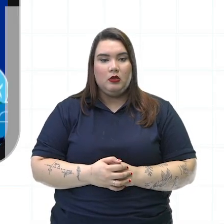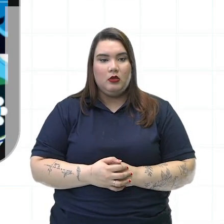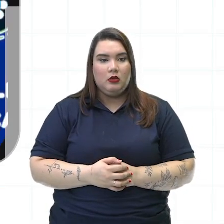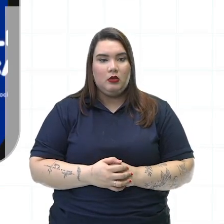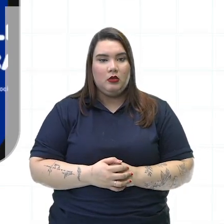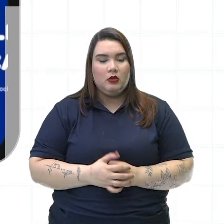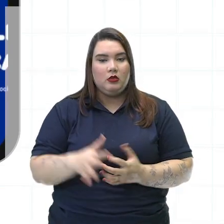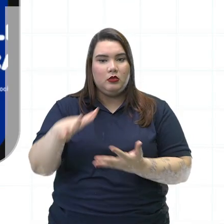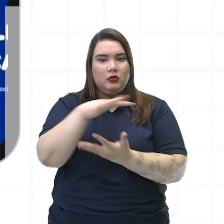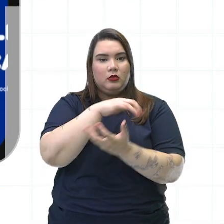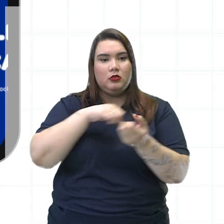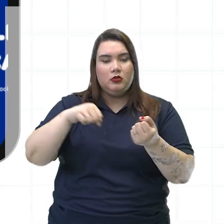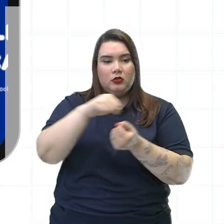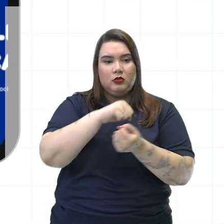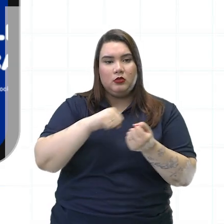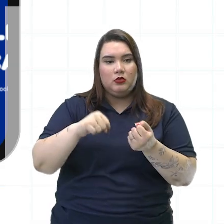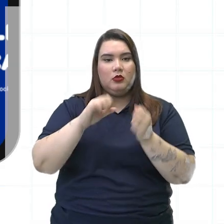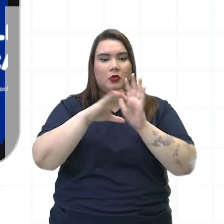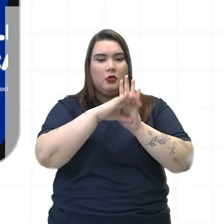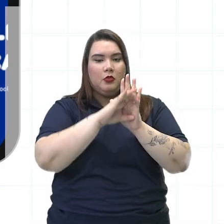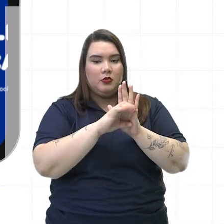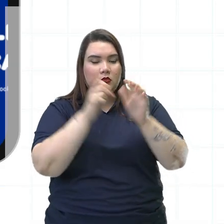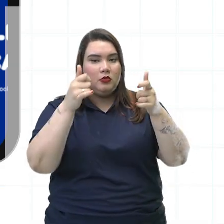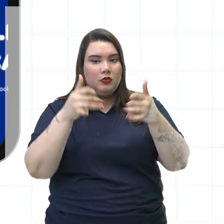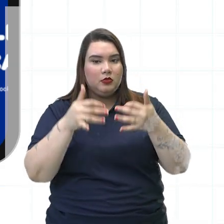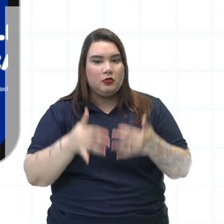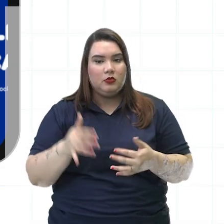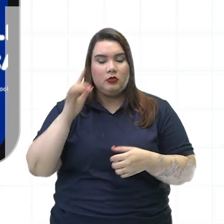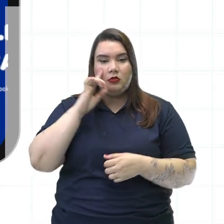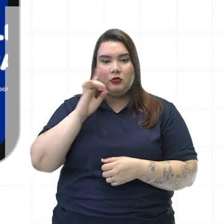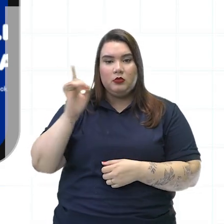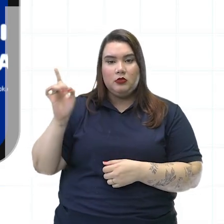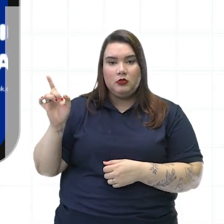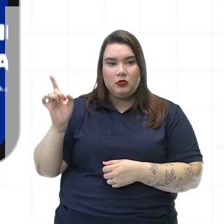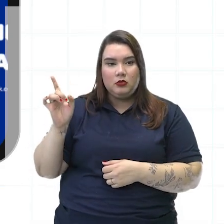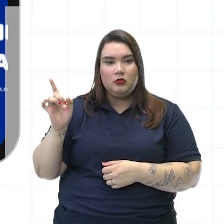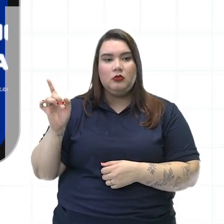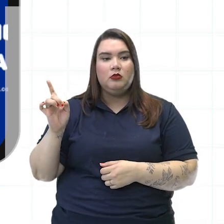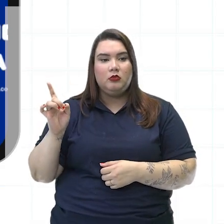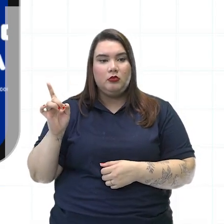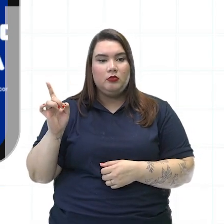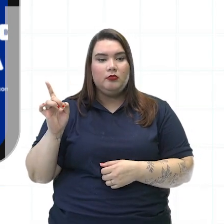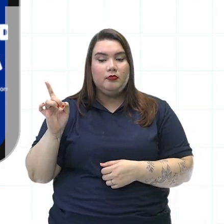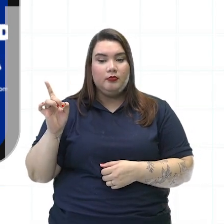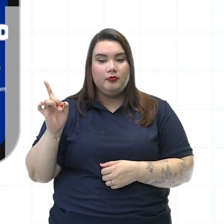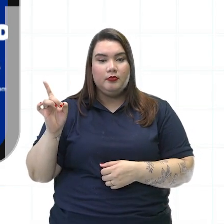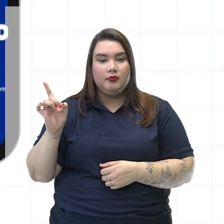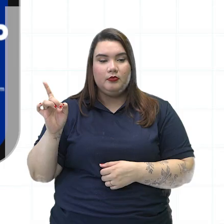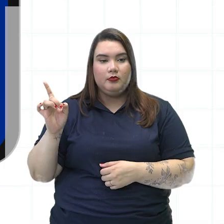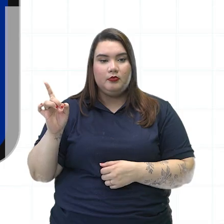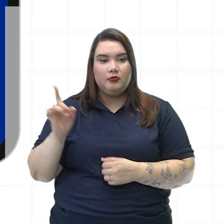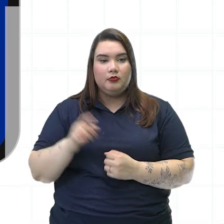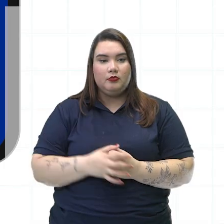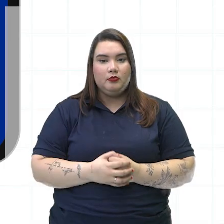temos aqui a sustentabilidade, que é o conceito, temos